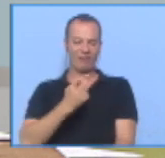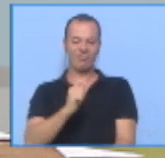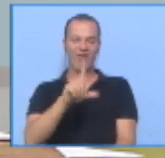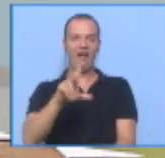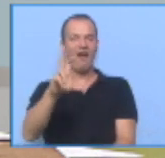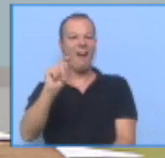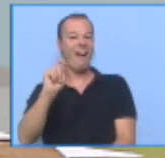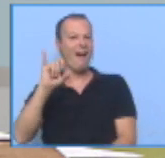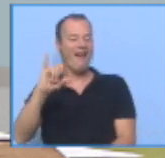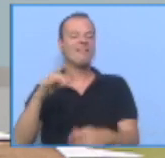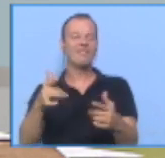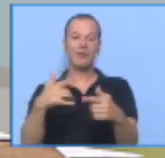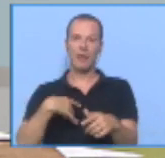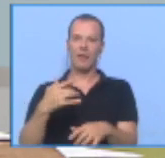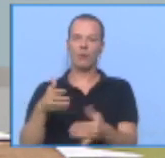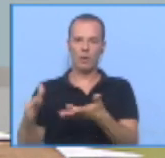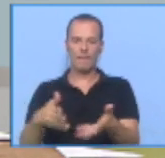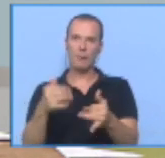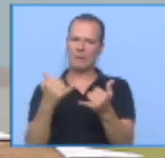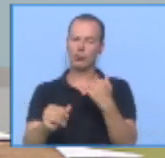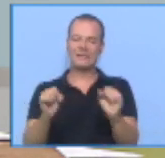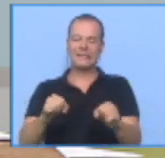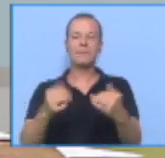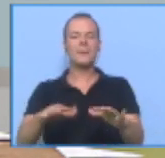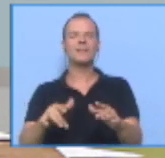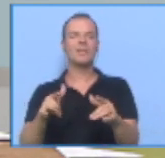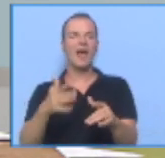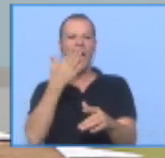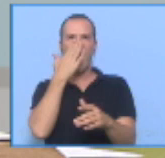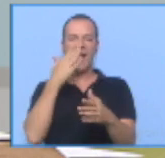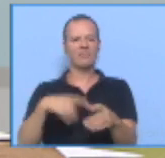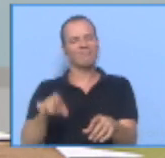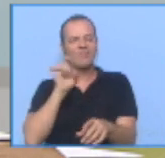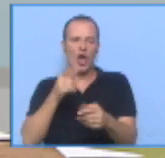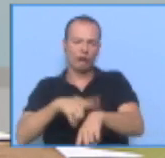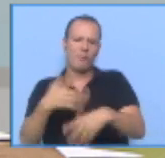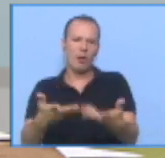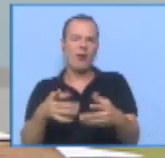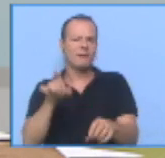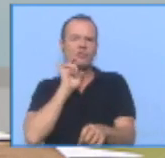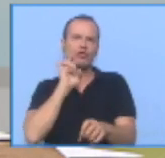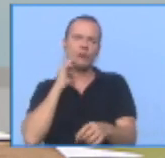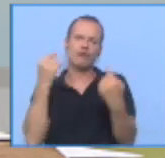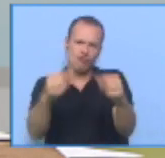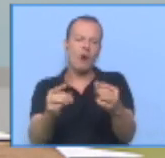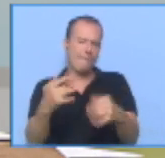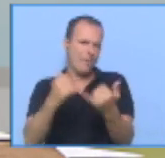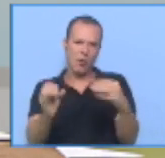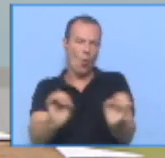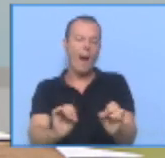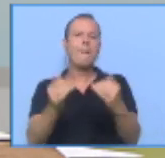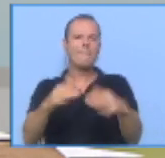um dos caminhos mais perigosos a esse nível. Hoje está completamente balizado e, portanto, não oferece qualquer tipo de perigo, mas é uma